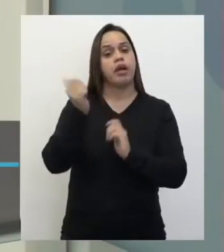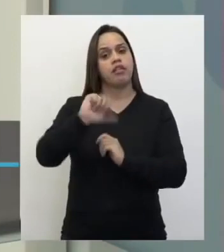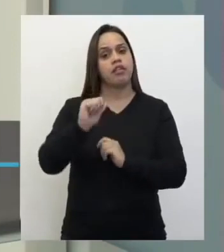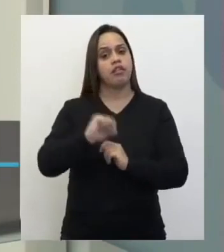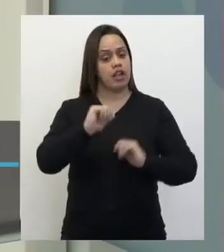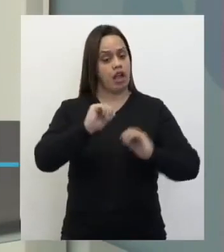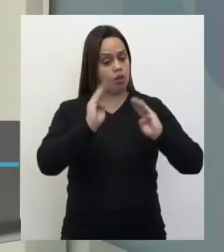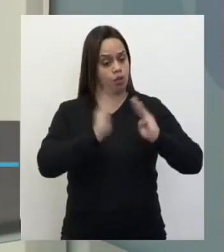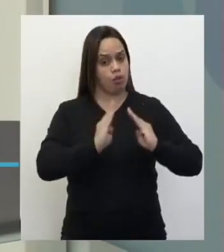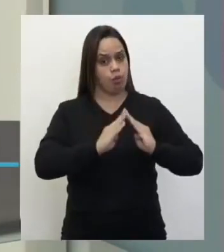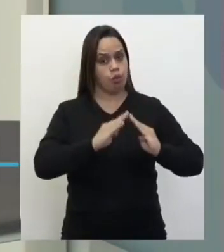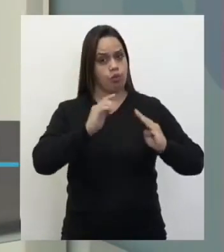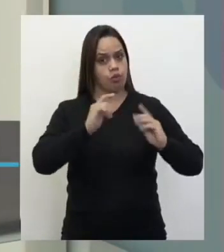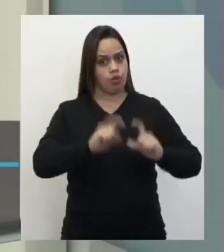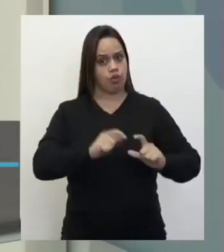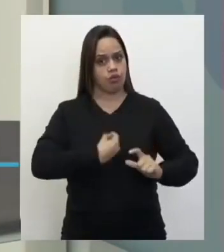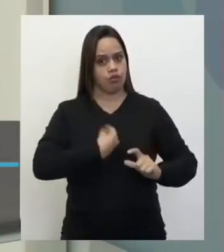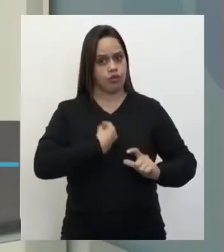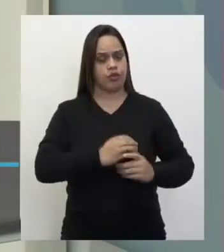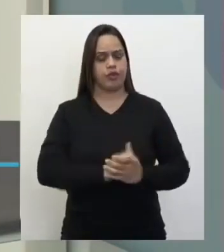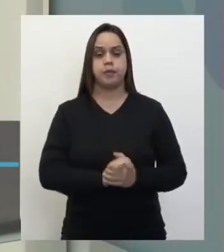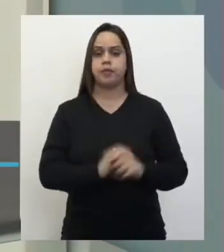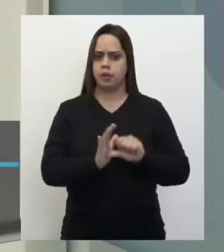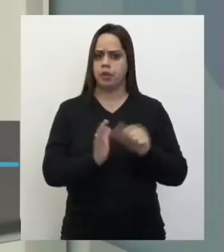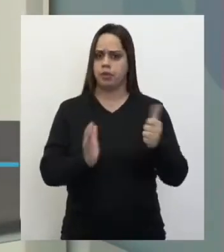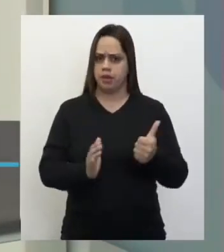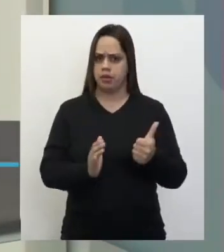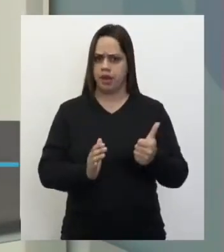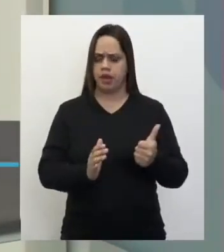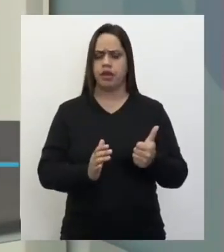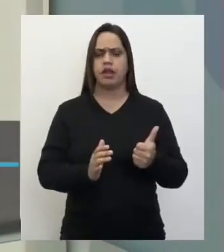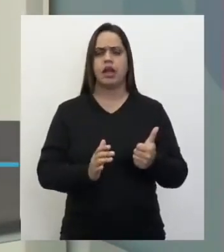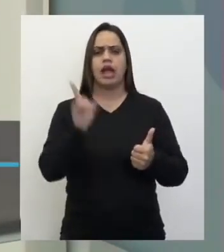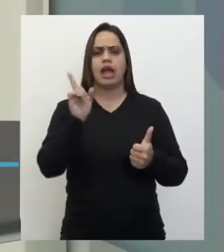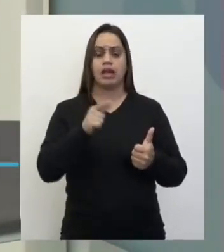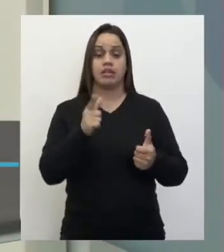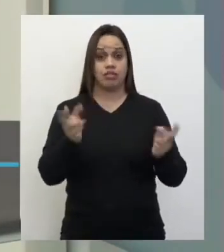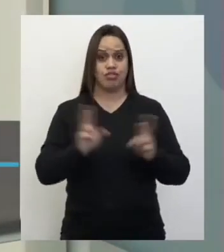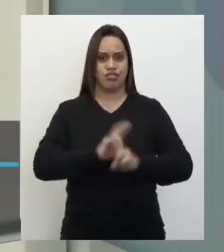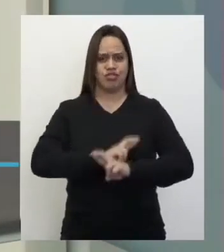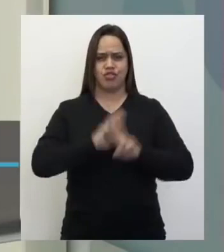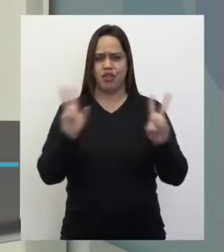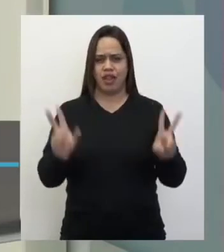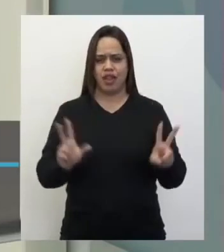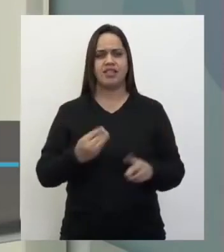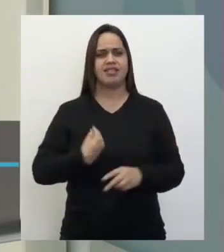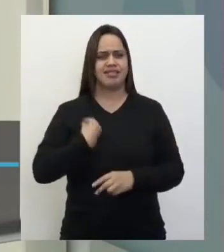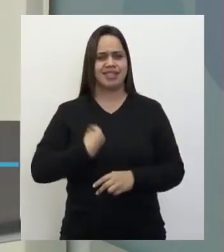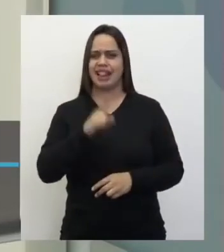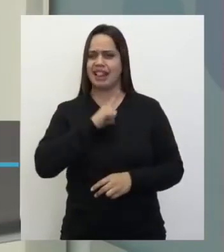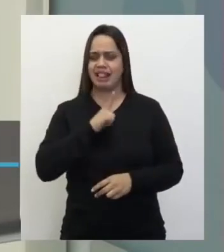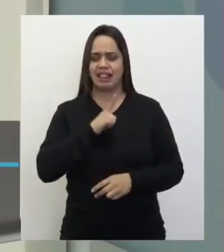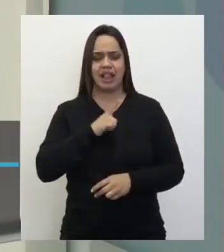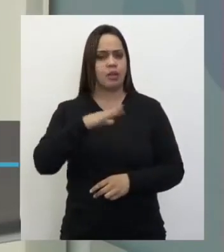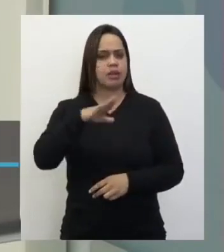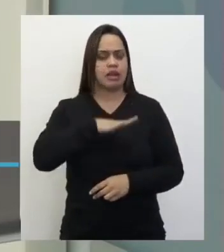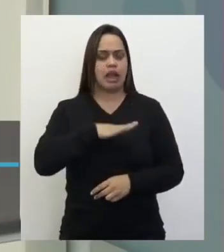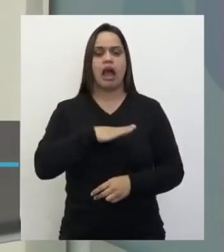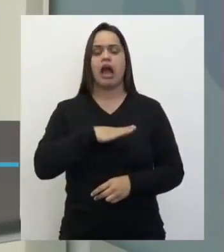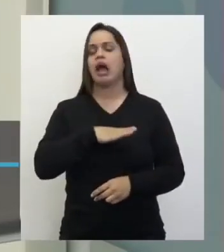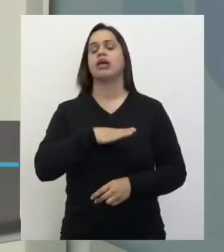vivência. Para a primeira questão, sim, esse contraste ele está presente, seja numa cidade pequena, média,